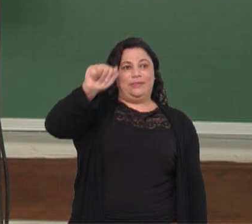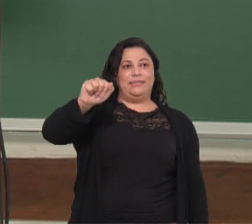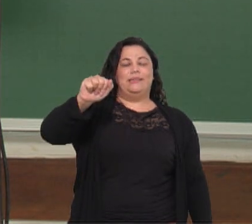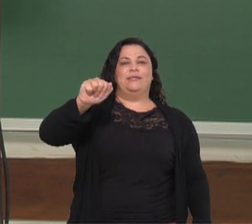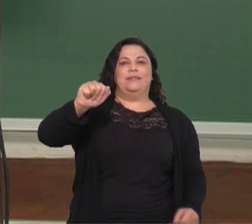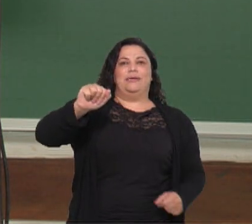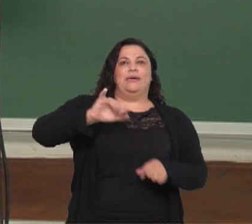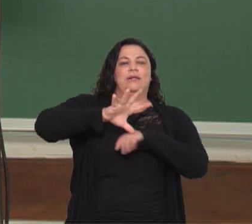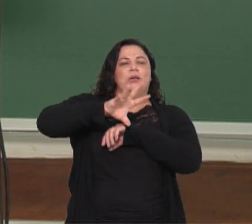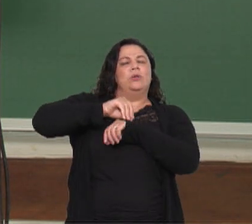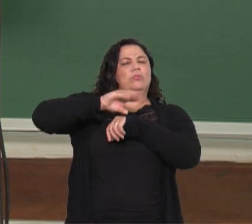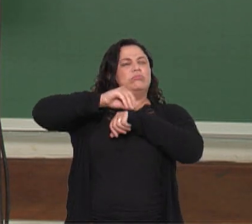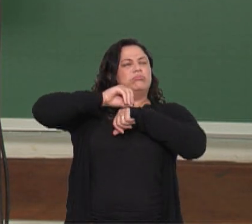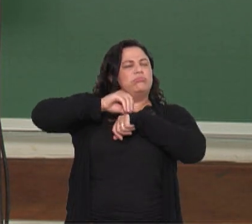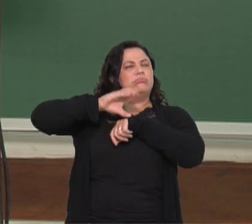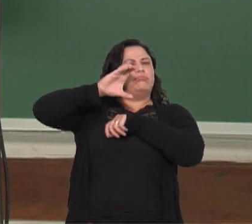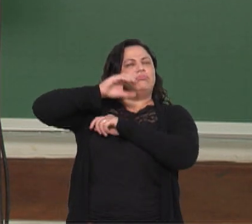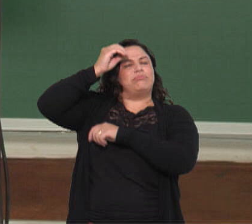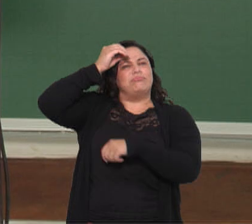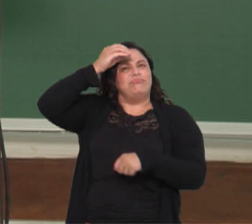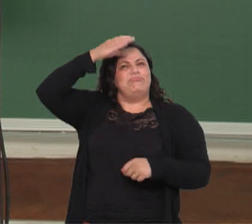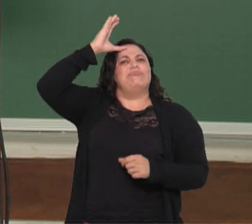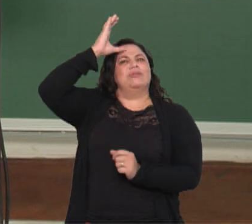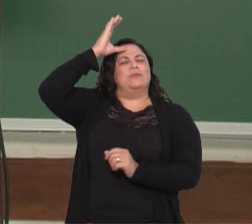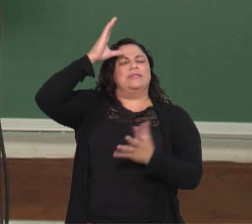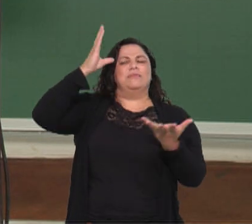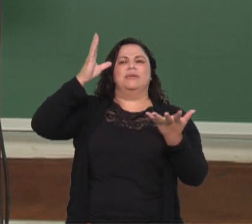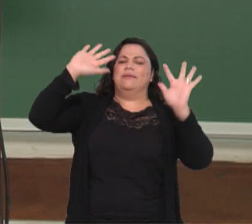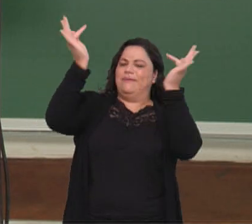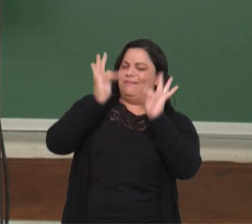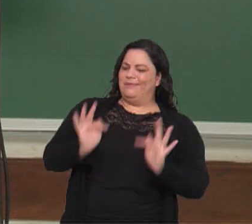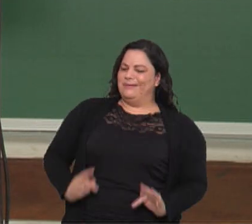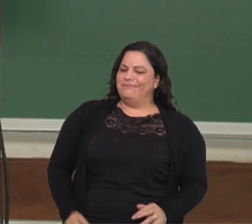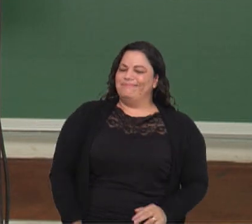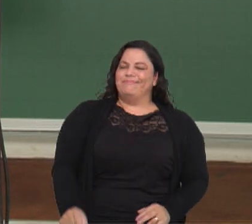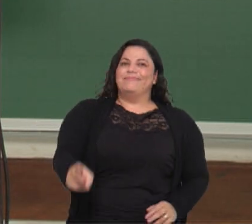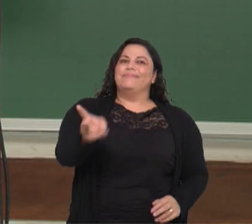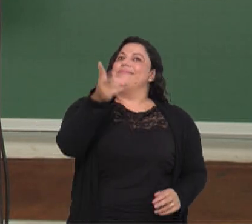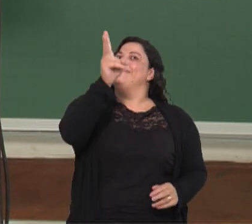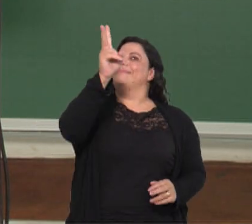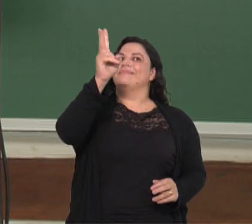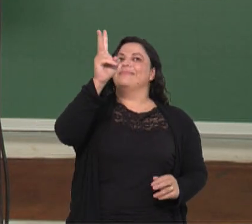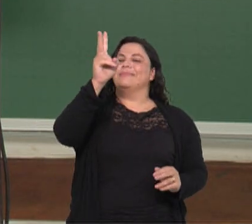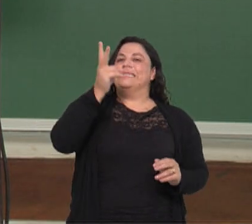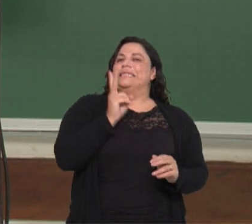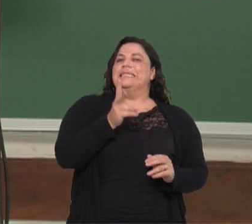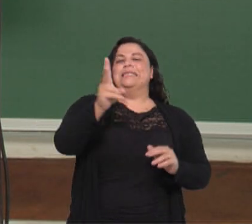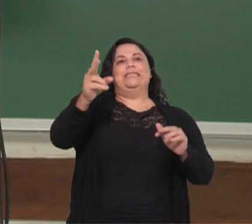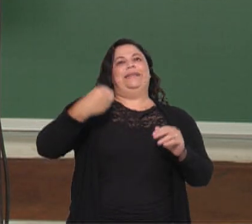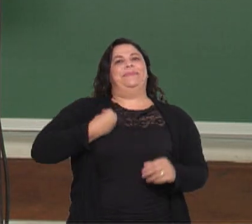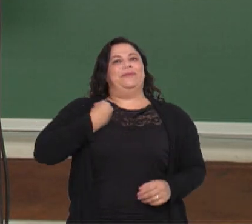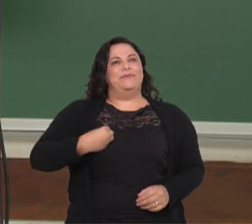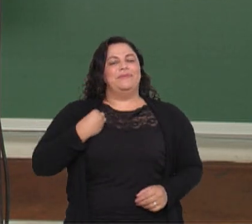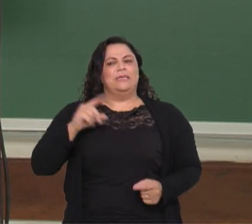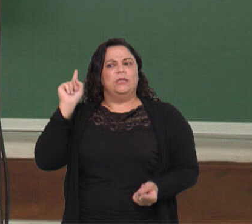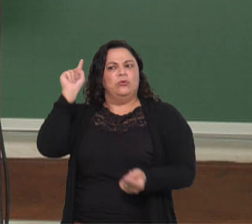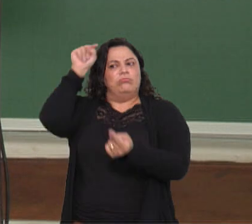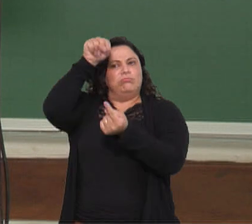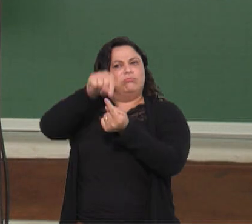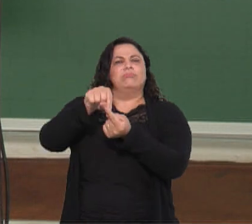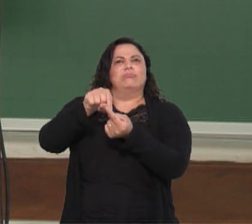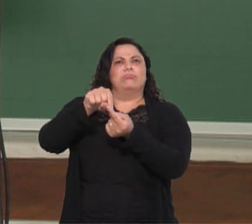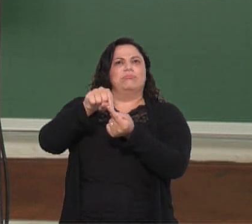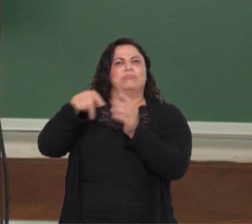momento alegre, mas uma felicidade que é conquistada e perdura pela vida toda. Isso é a eudaimonia, um grande objetivo da